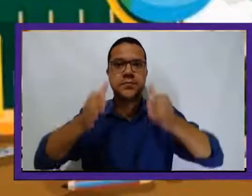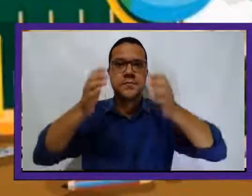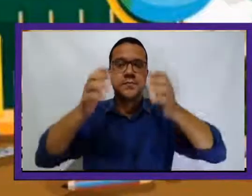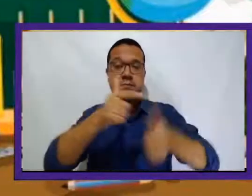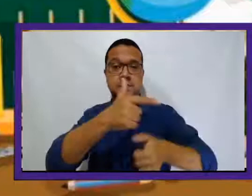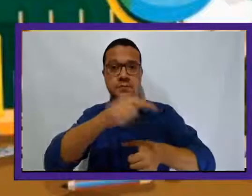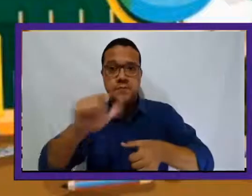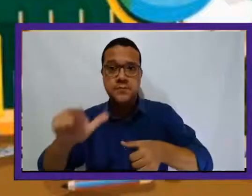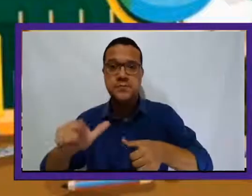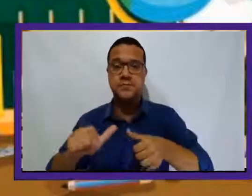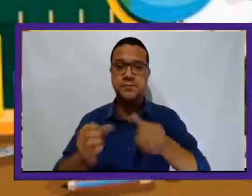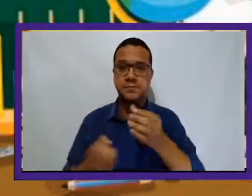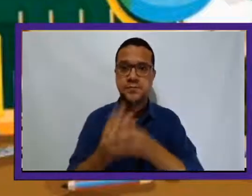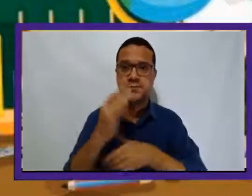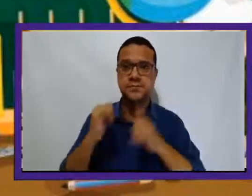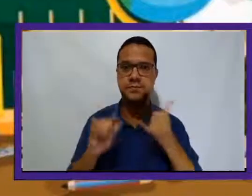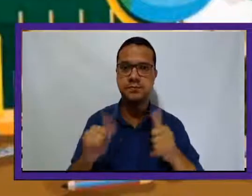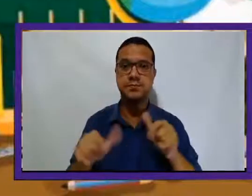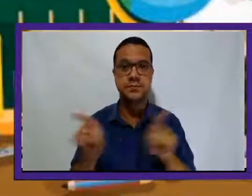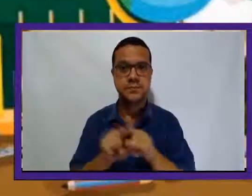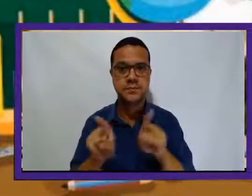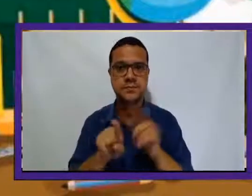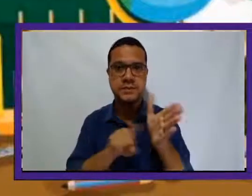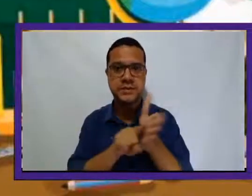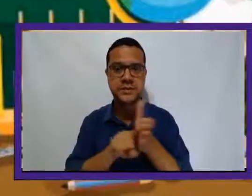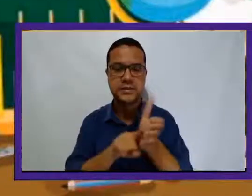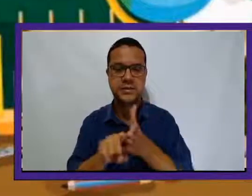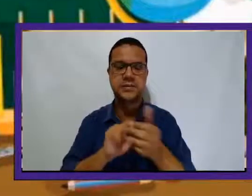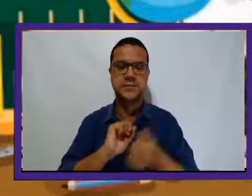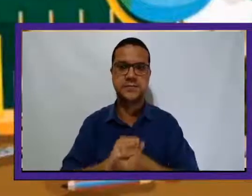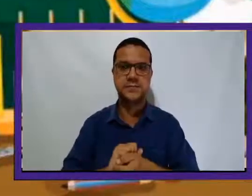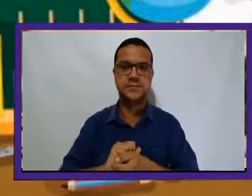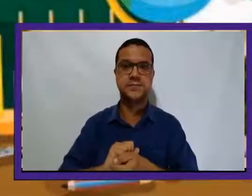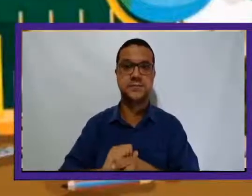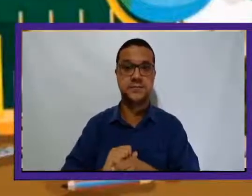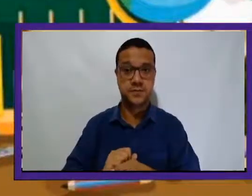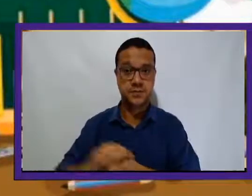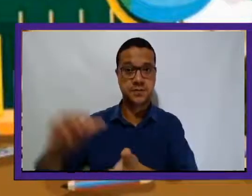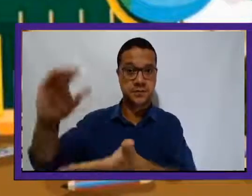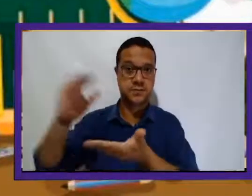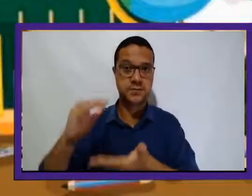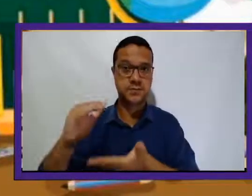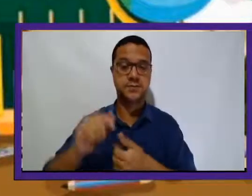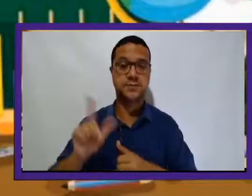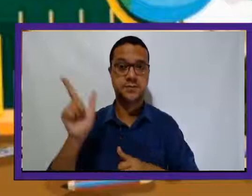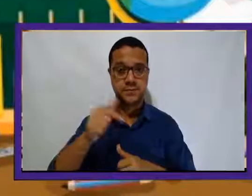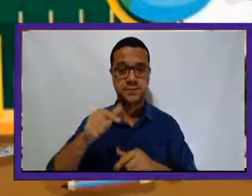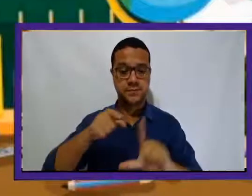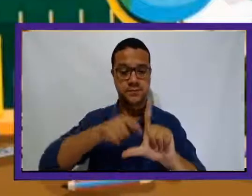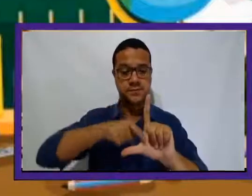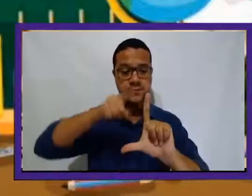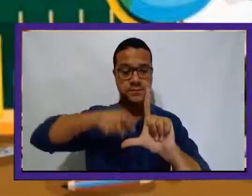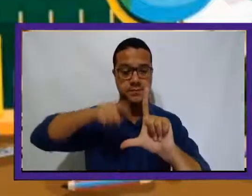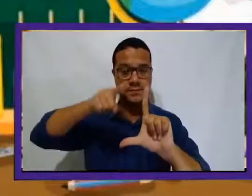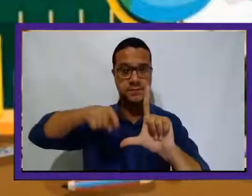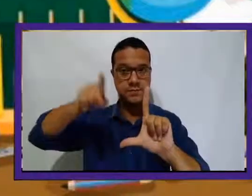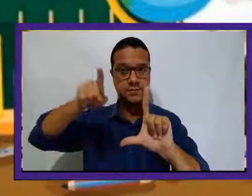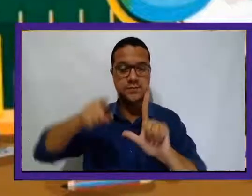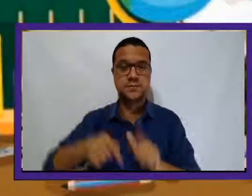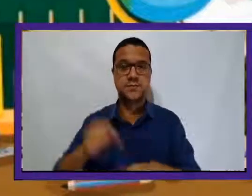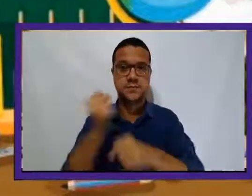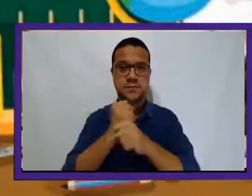Outras fontes De energia E também A questão Da importação Esse gráfico Foi atualizado No ano De